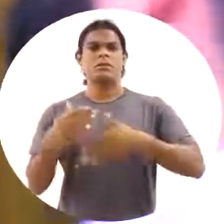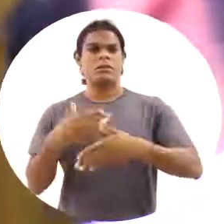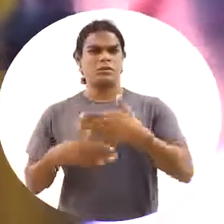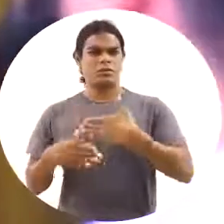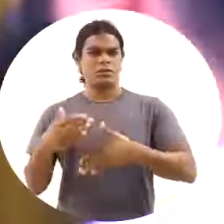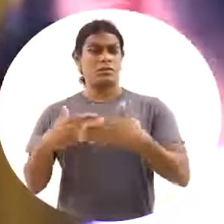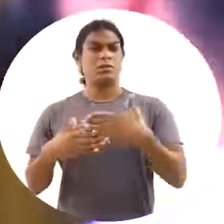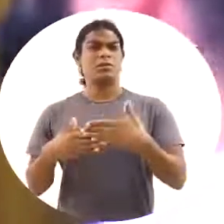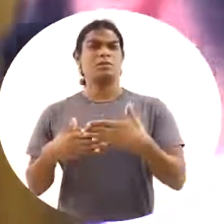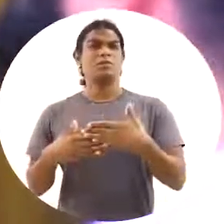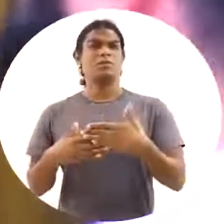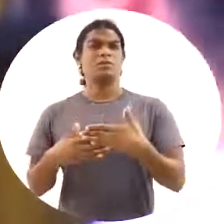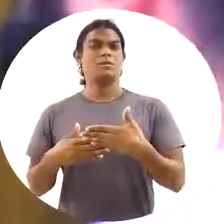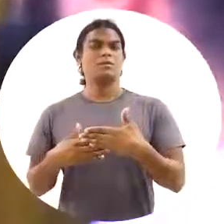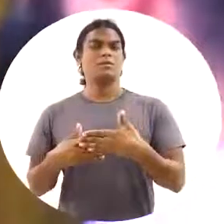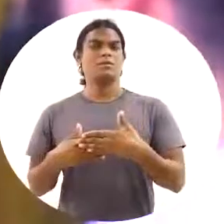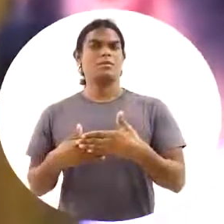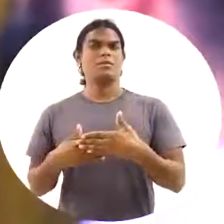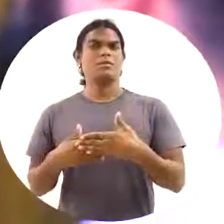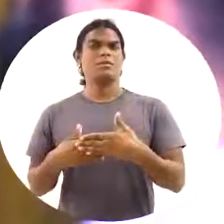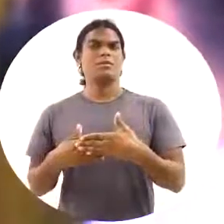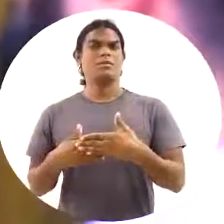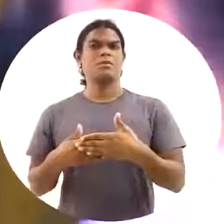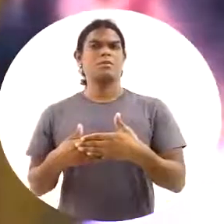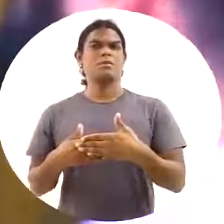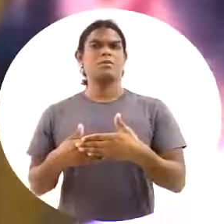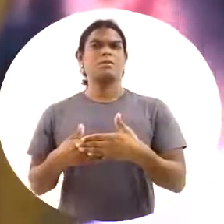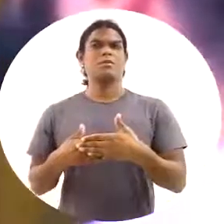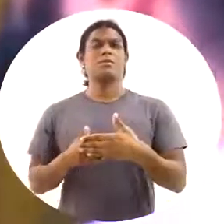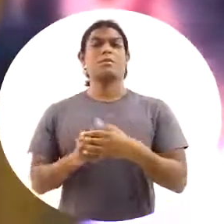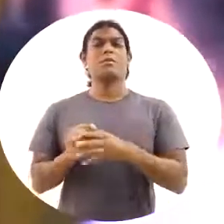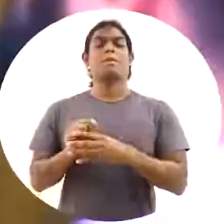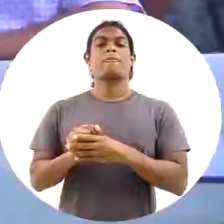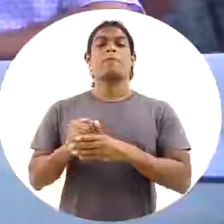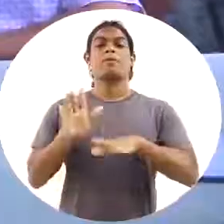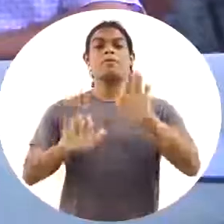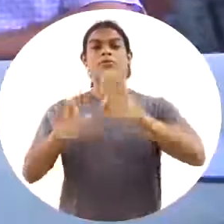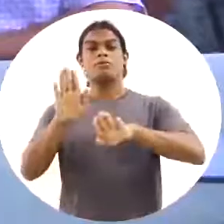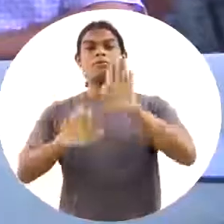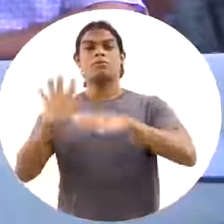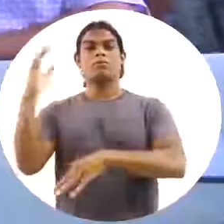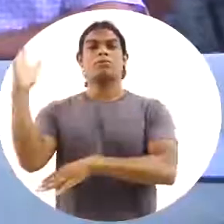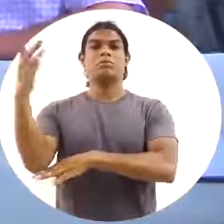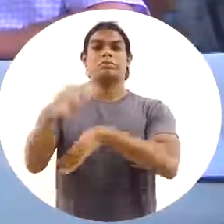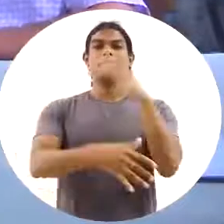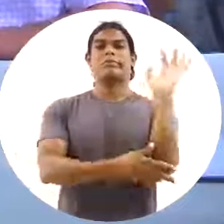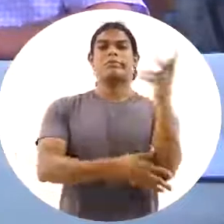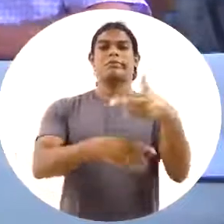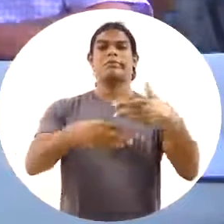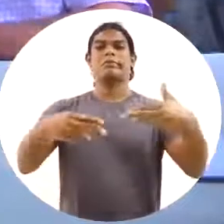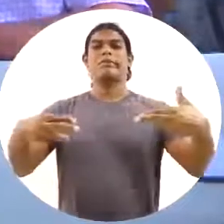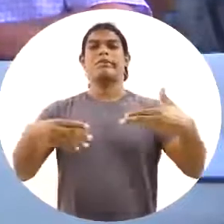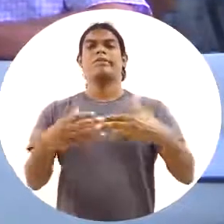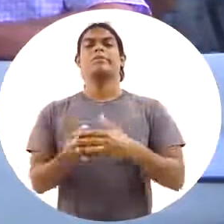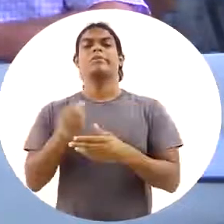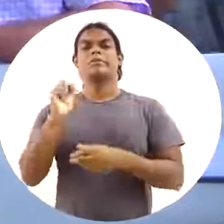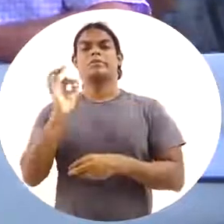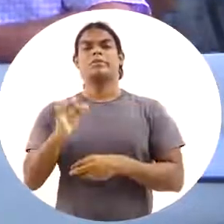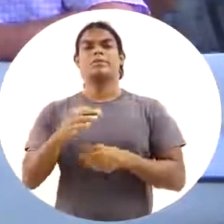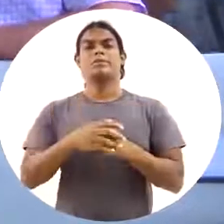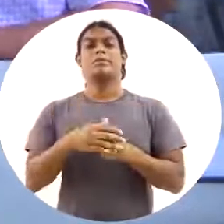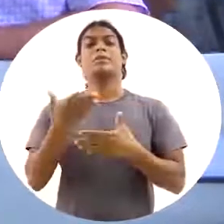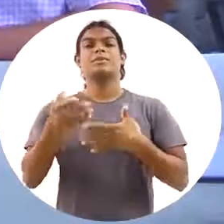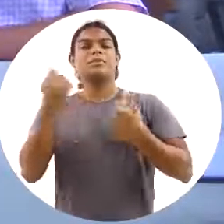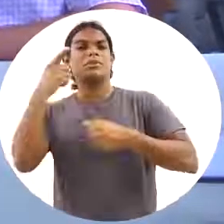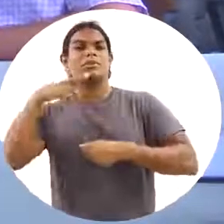à questão, né, de performance ambiental estava dando certo. Ou seja, é possível, com baixo orçamento,